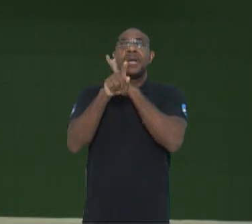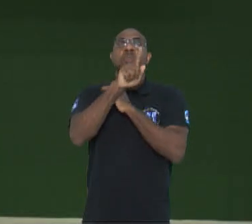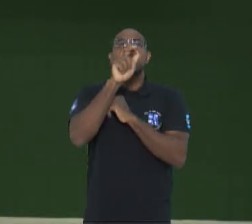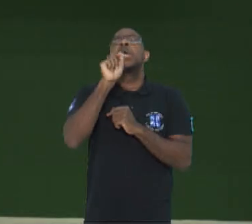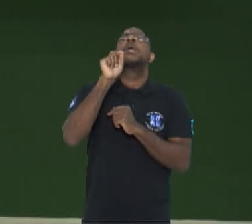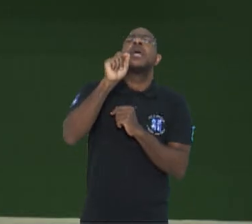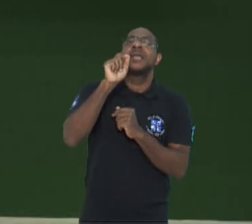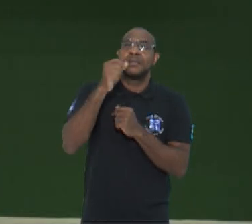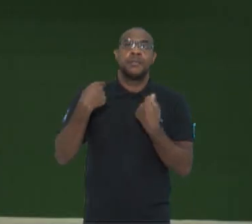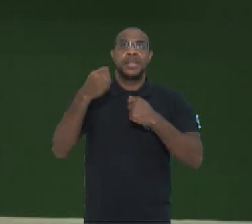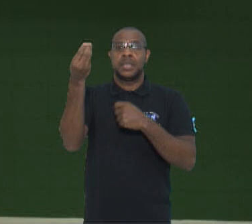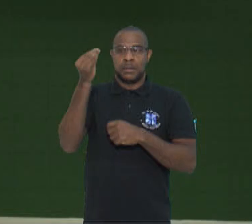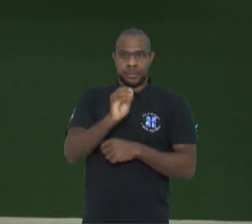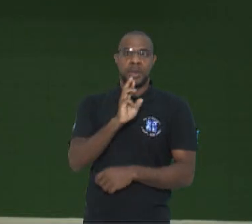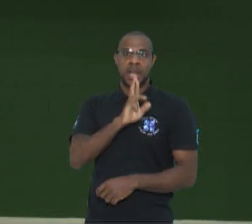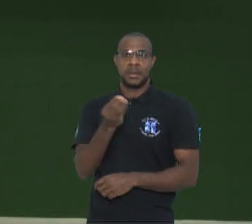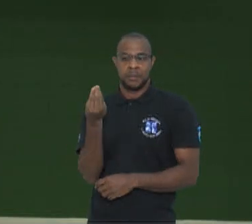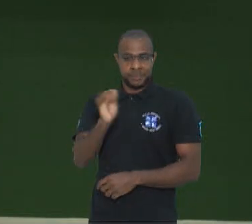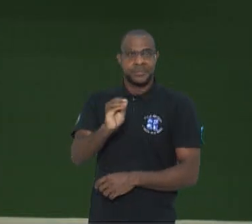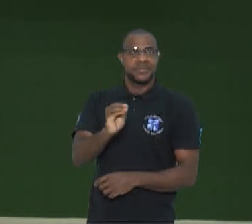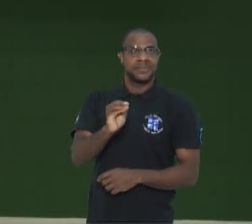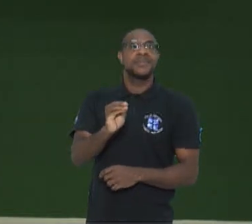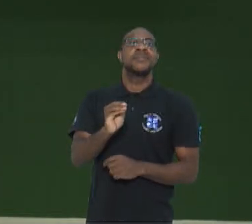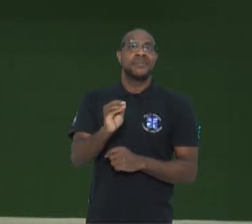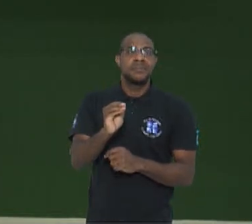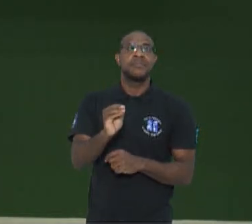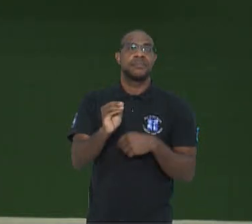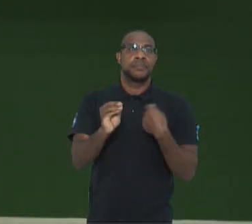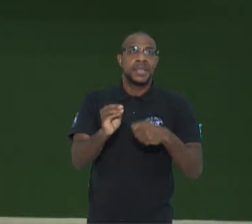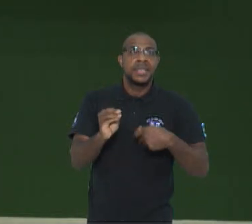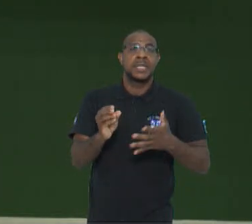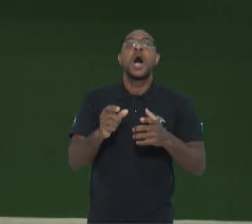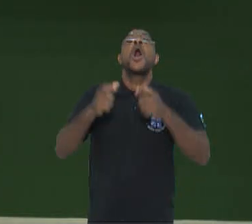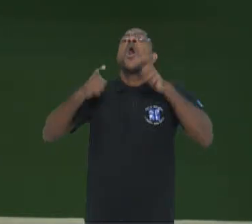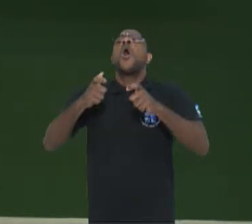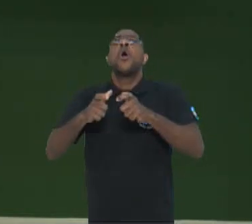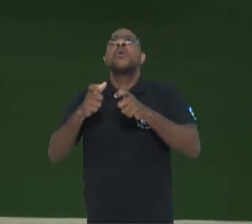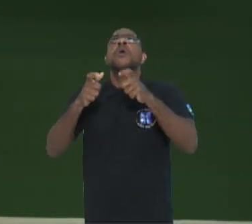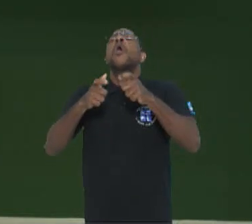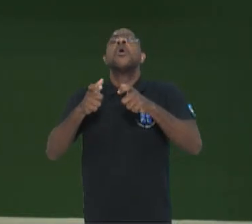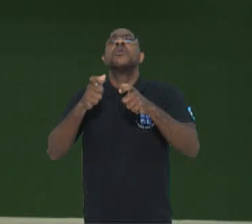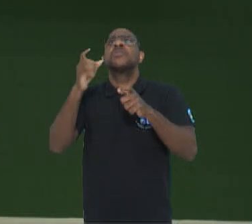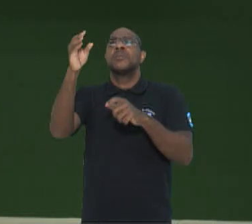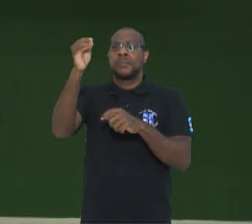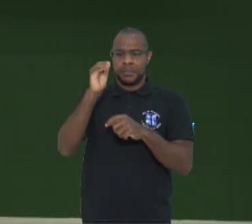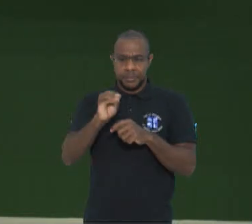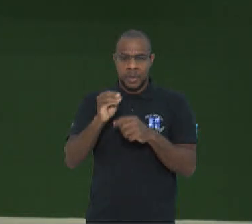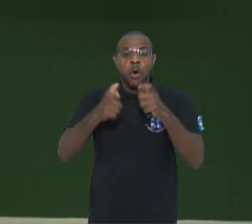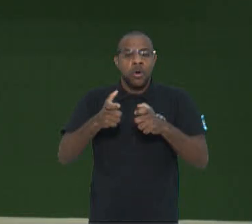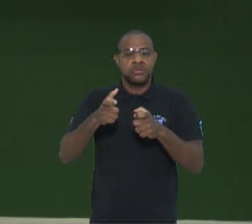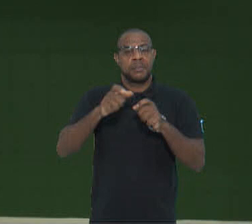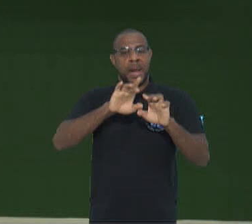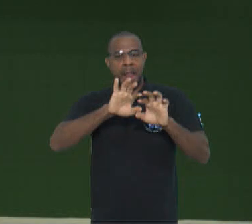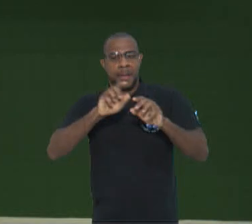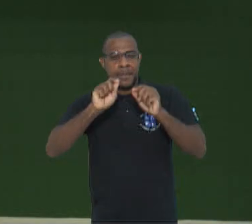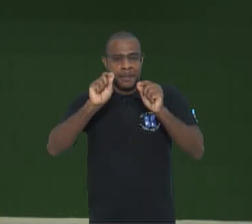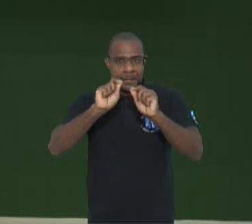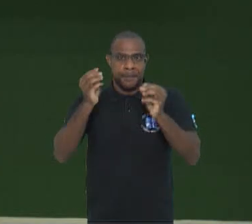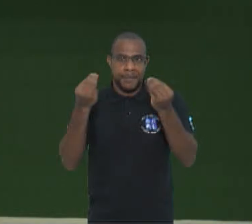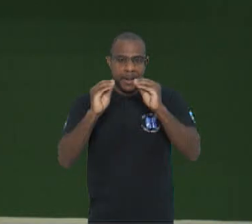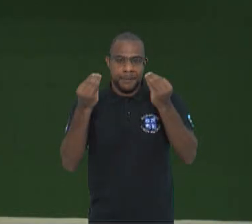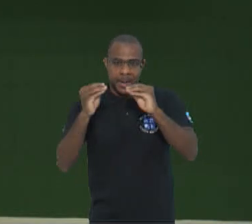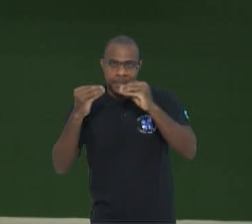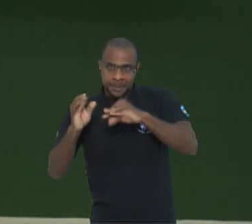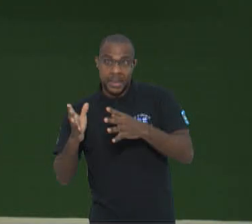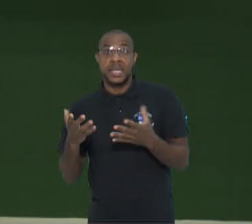que contemplar isso daqui para que a minha reportagem fique bem completinha, ok? Então aqui um